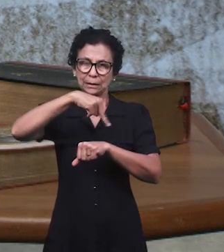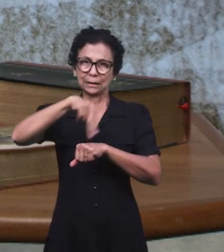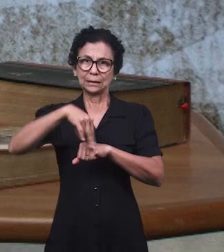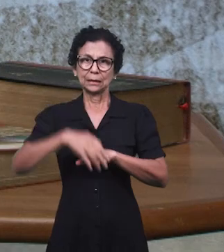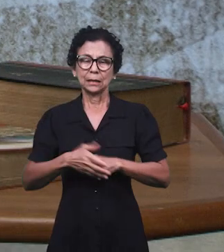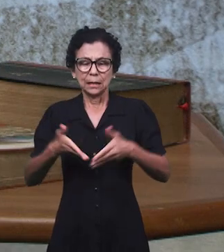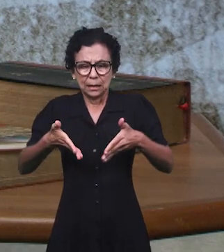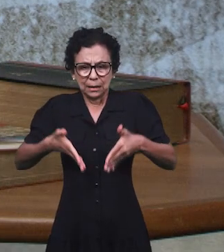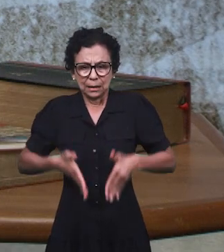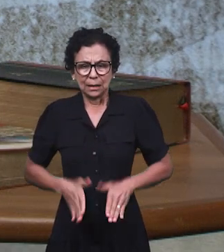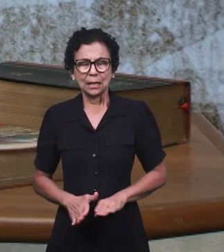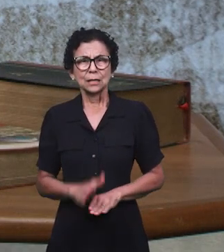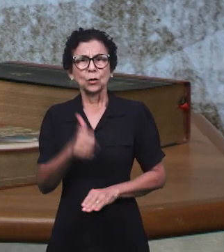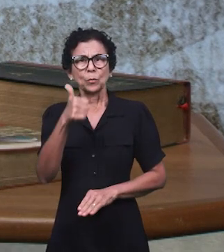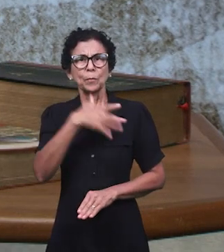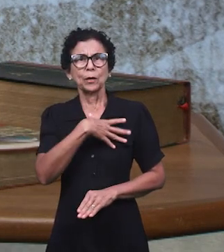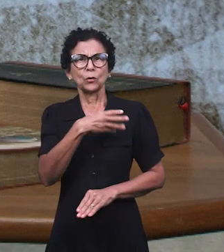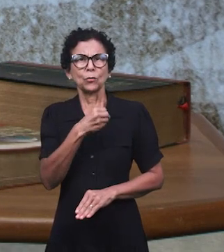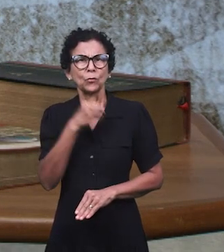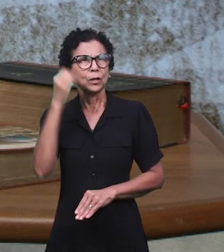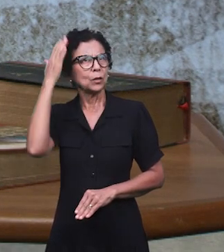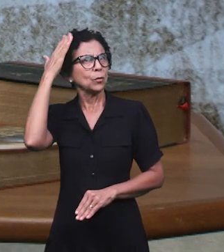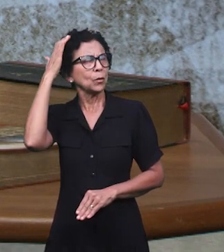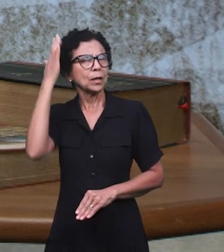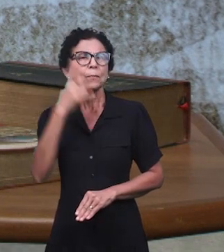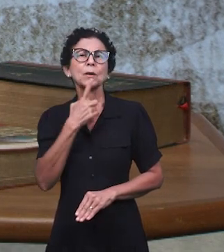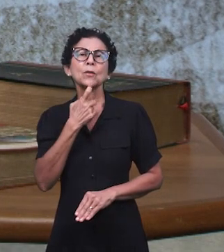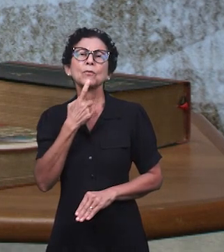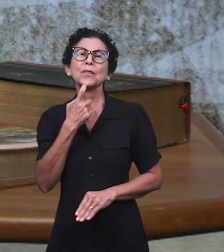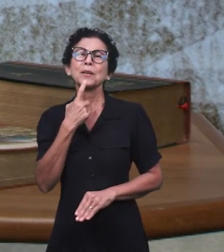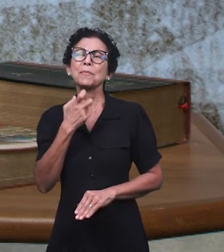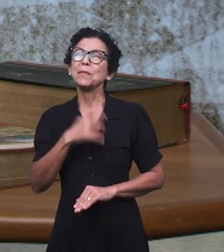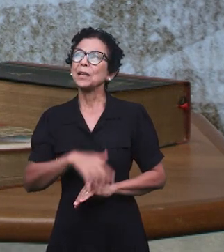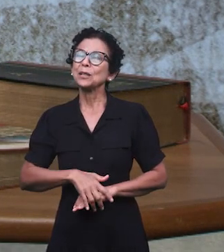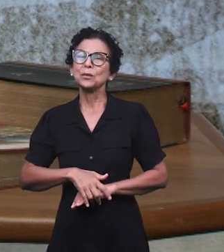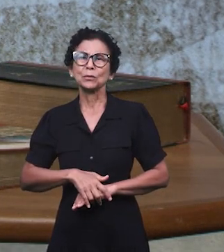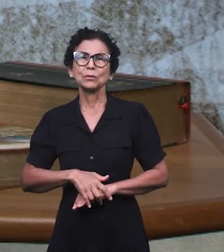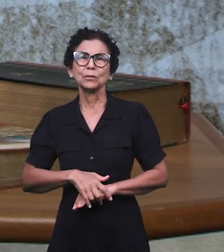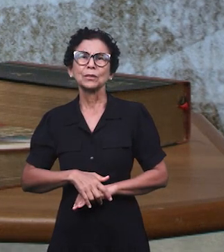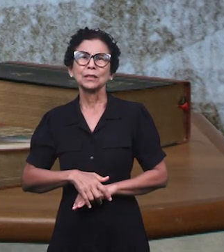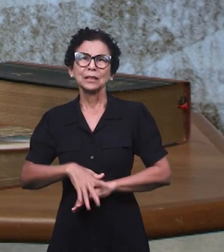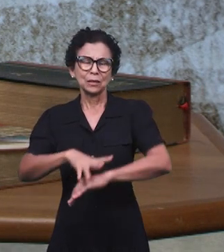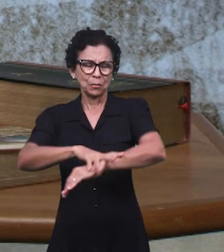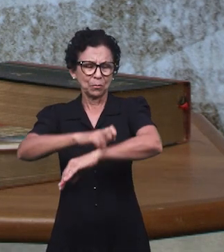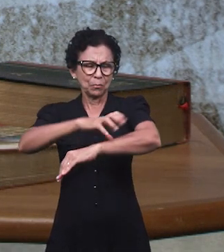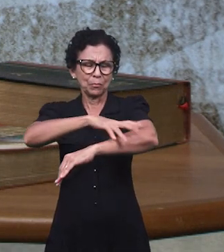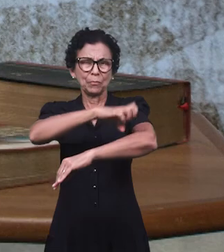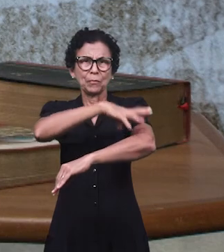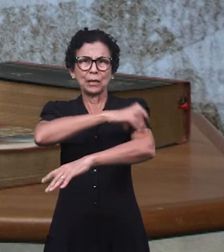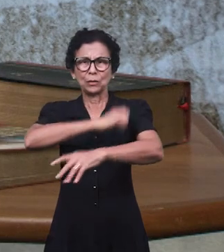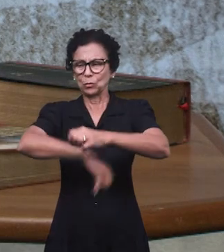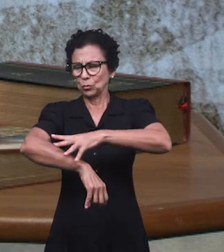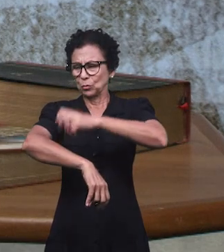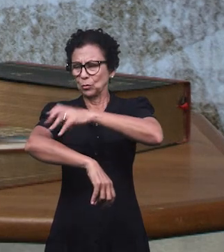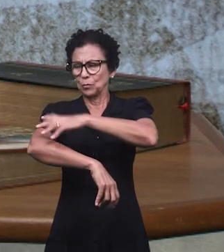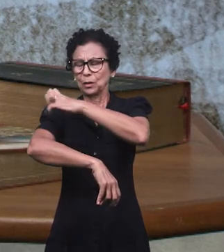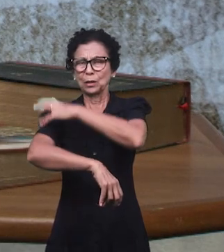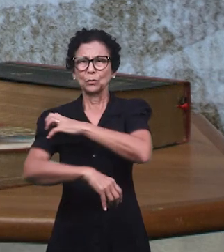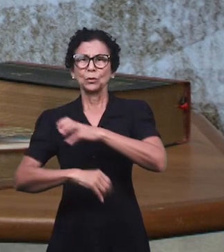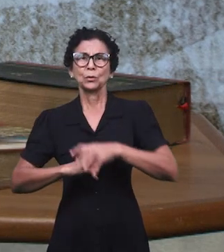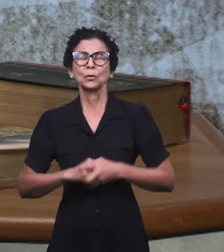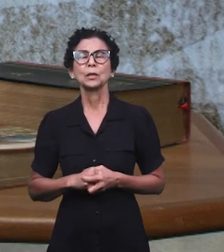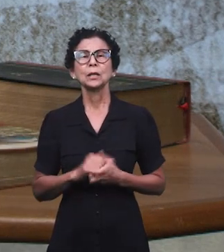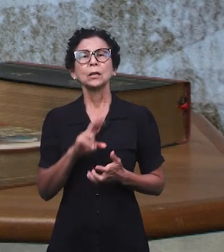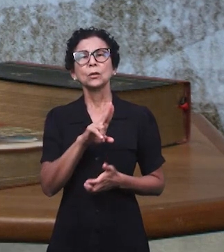primeiro ruivo, e todo como um vestido cabeludo, por isso chamaram o seu nome Esaú.